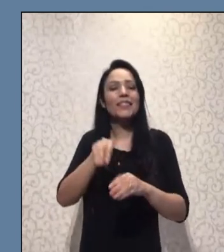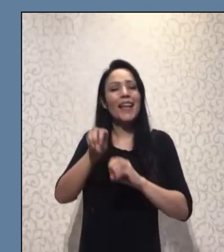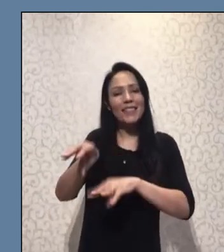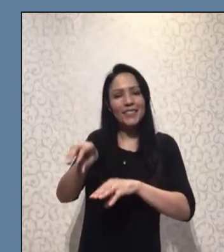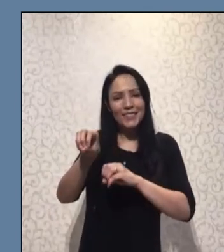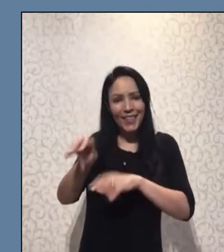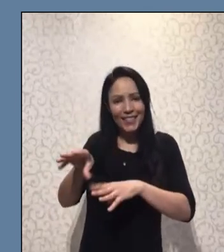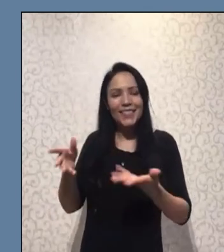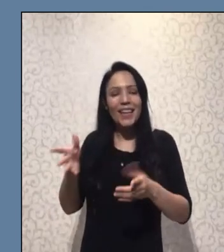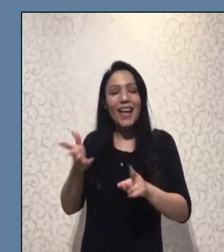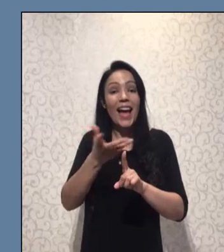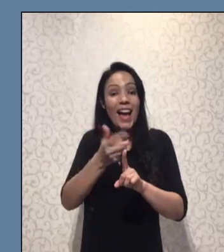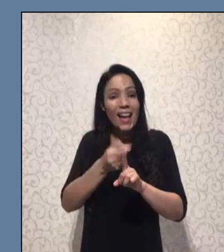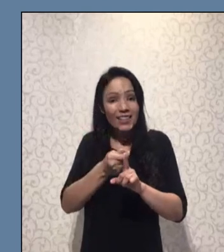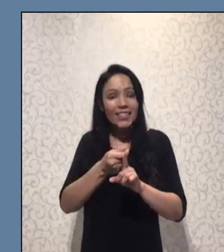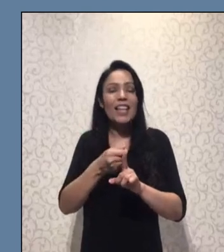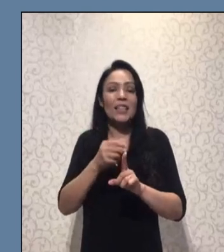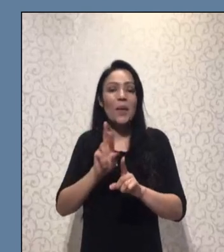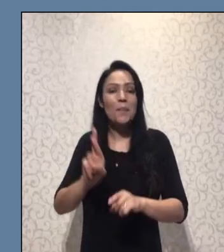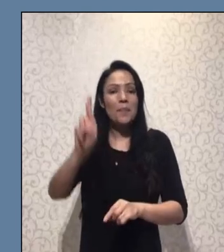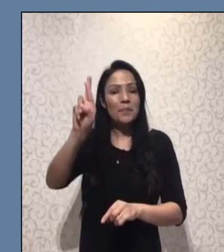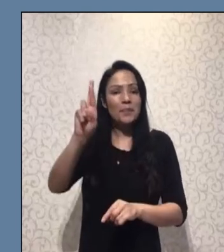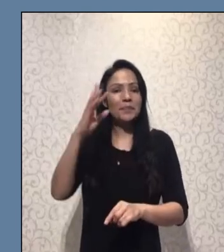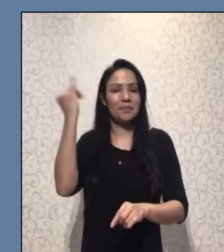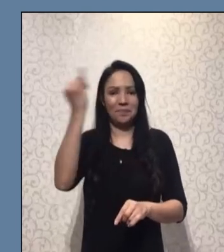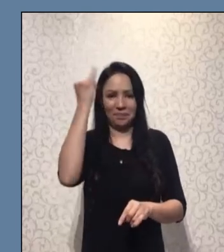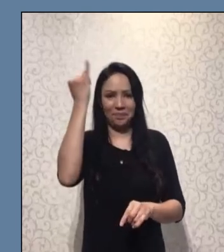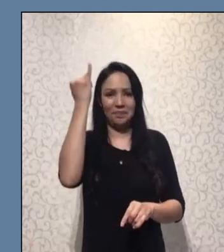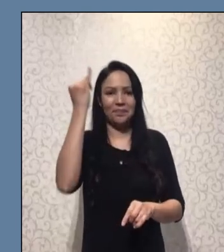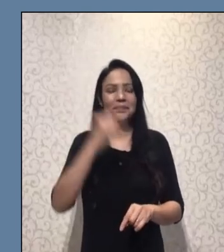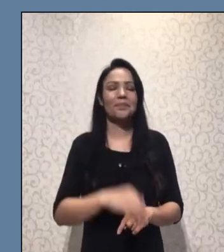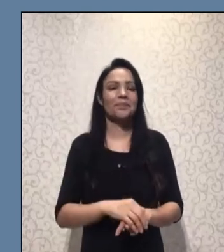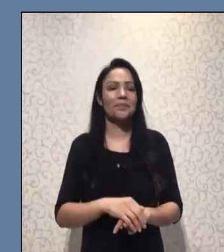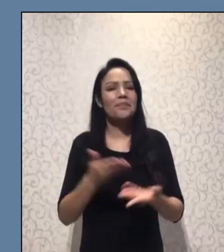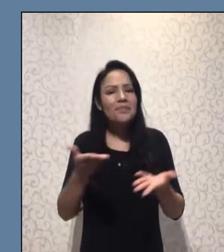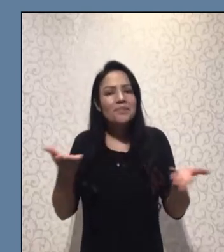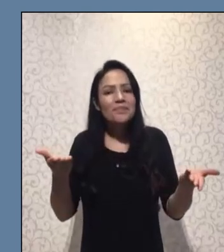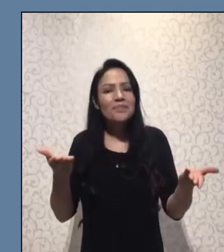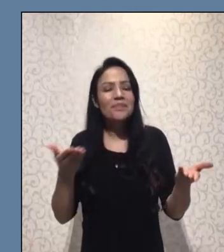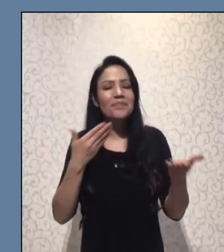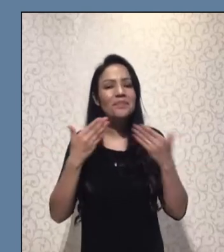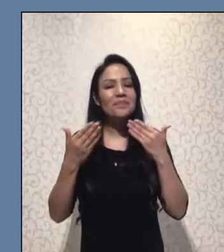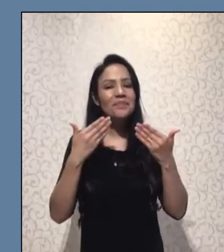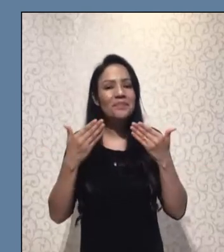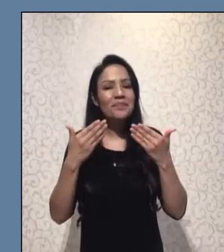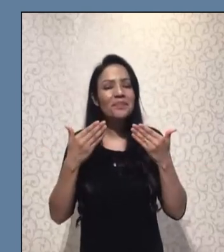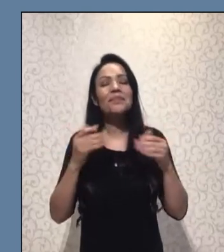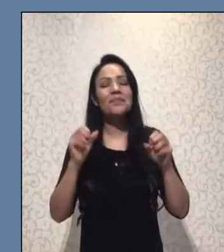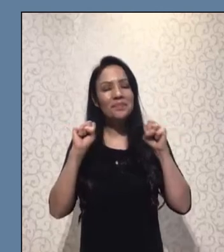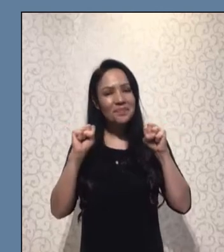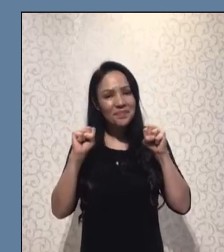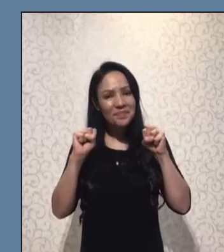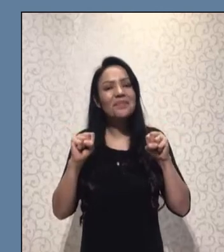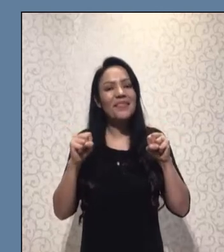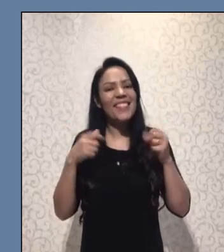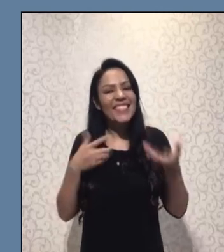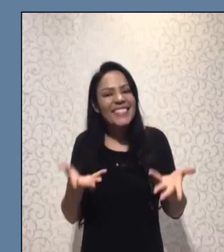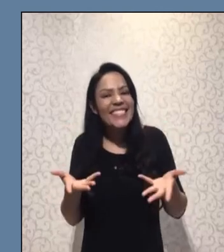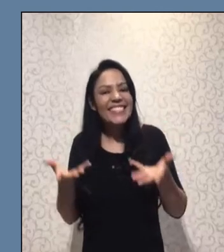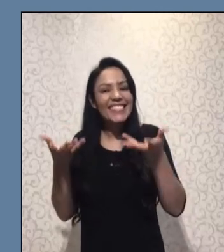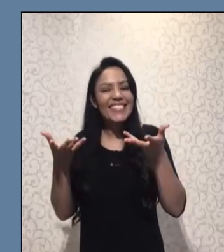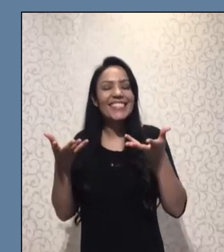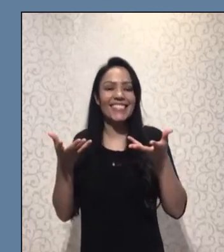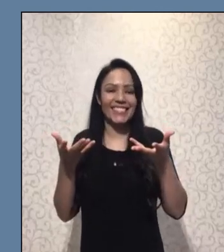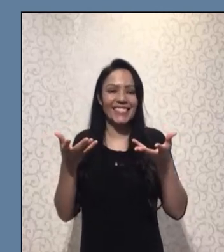papel importante nessa construção. Se vocês quiserem debater um pouquinho essa provocação da Andréa, até a gente